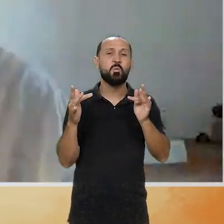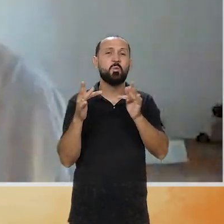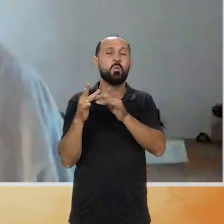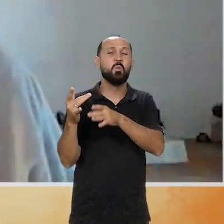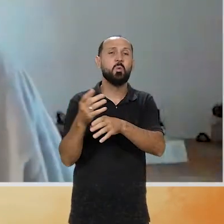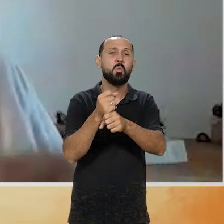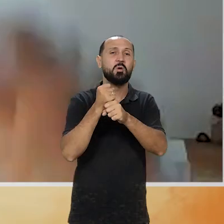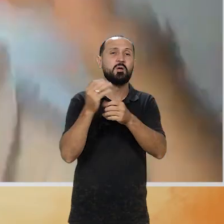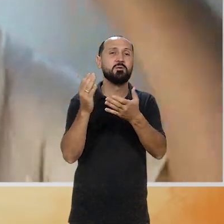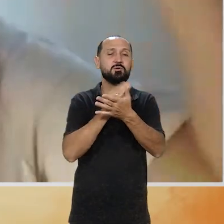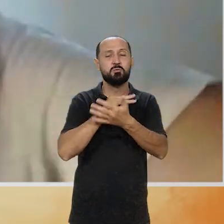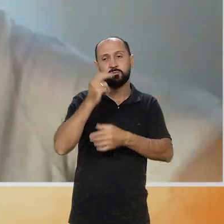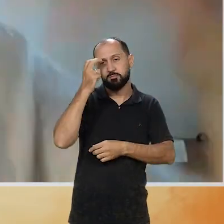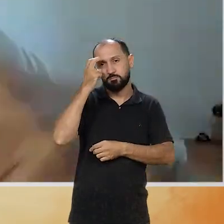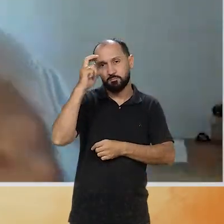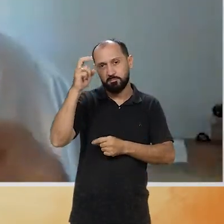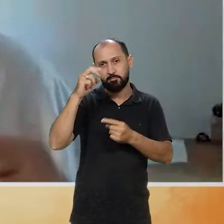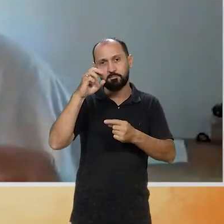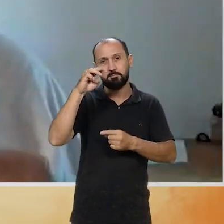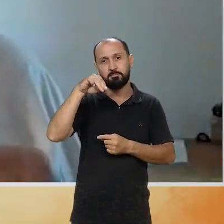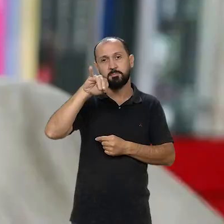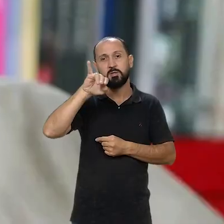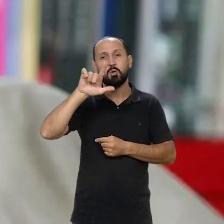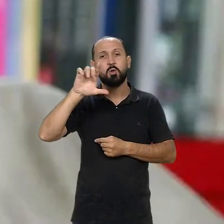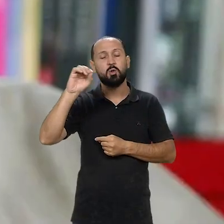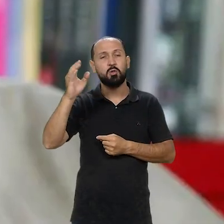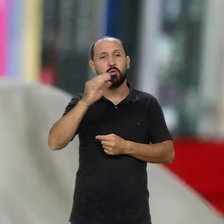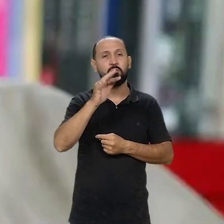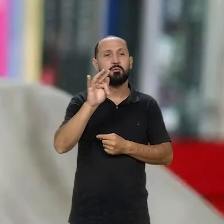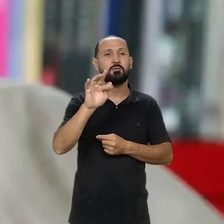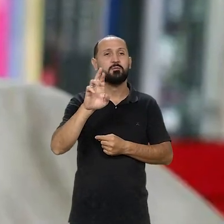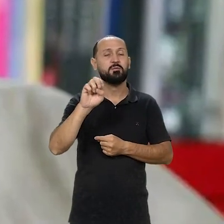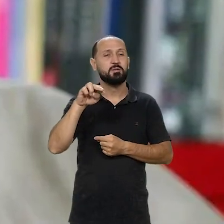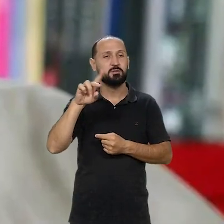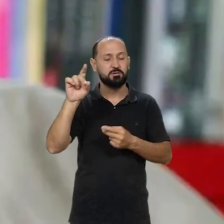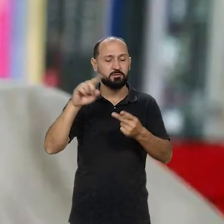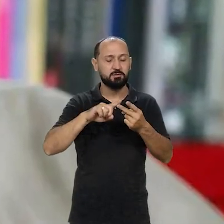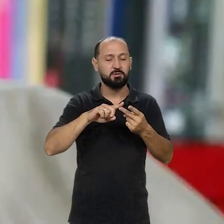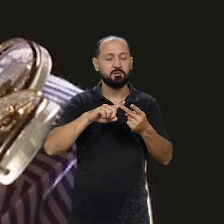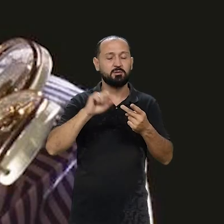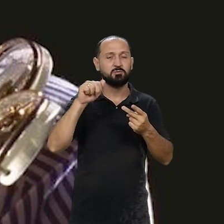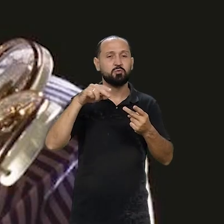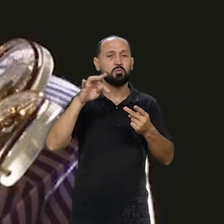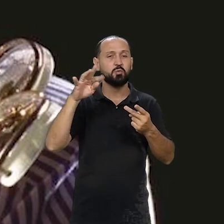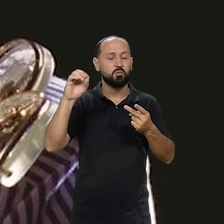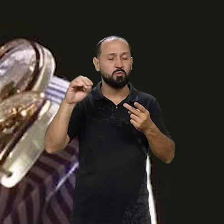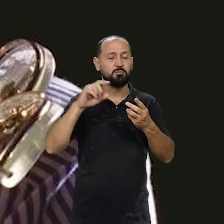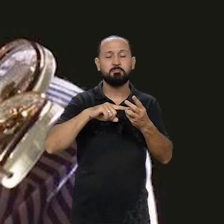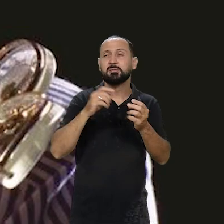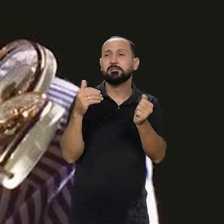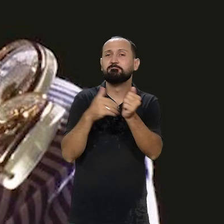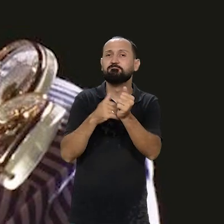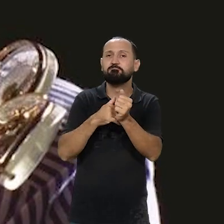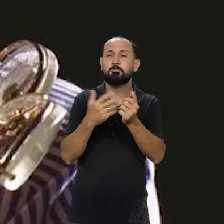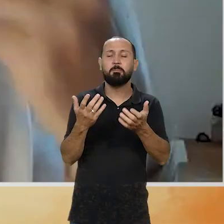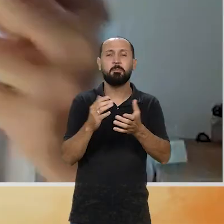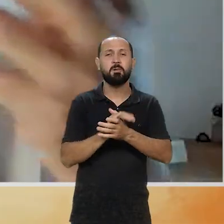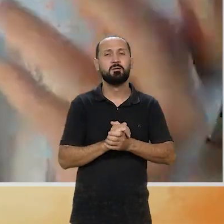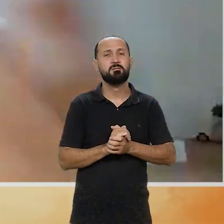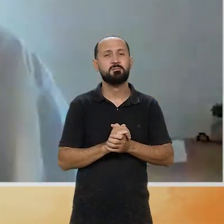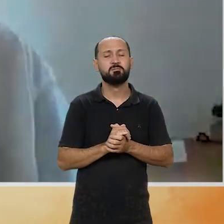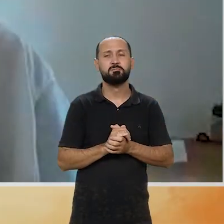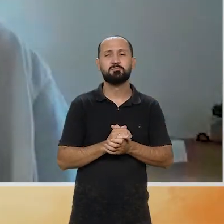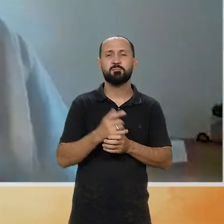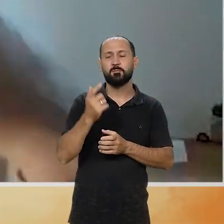sua ligação com alguns intelectuais, como Milor Fernandes, Antônio Ais, mas ele era um mistério. E